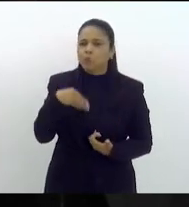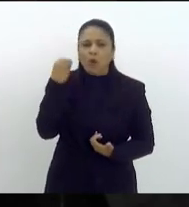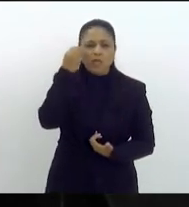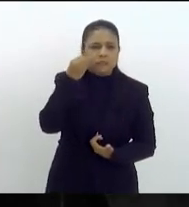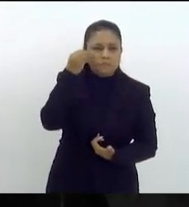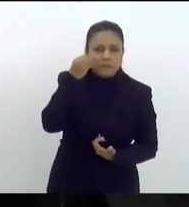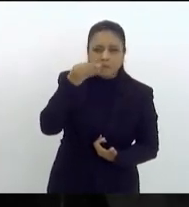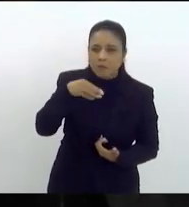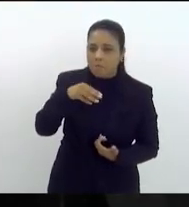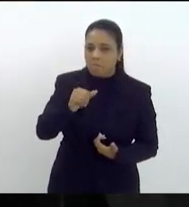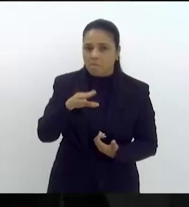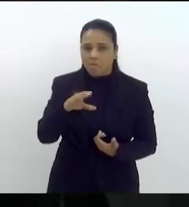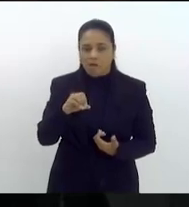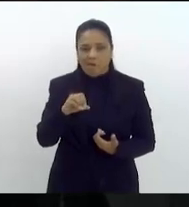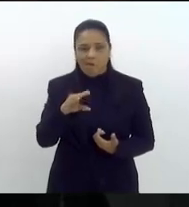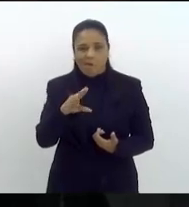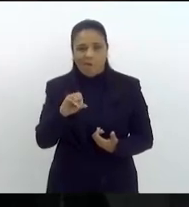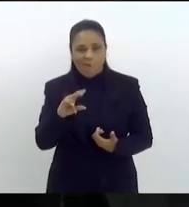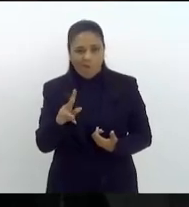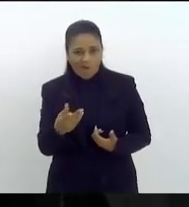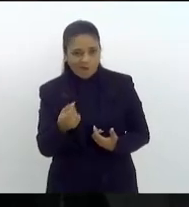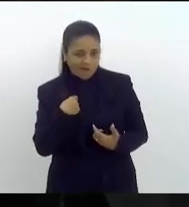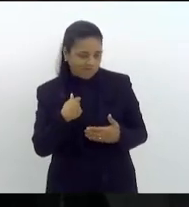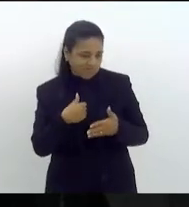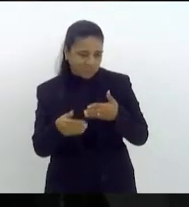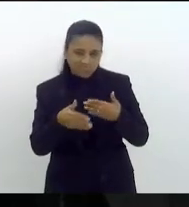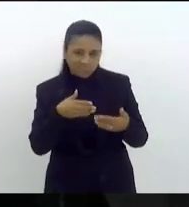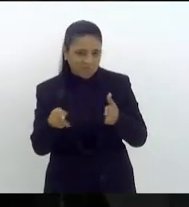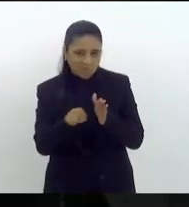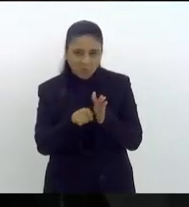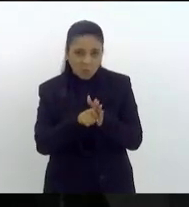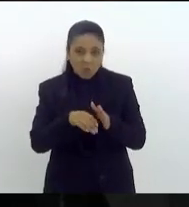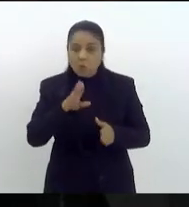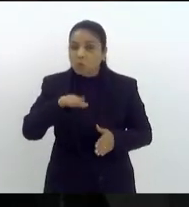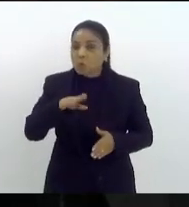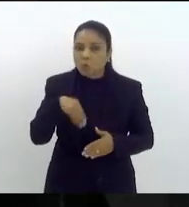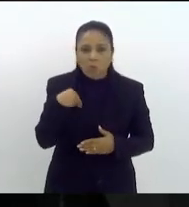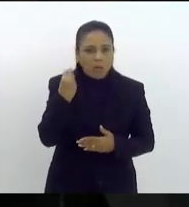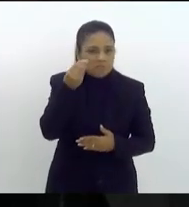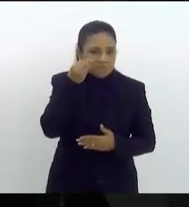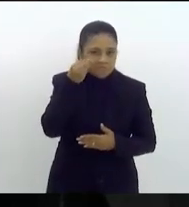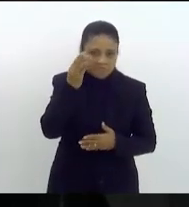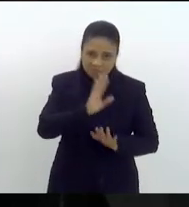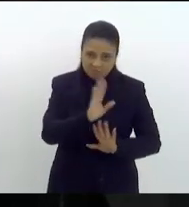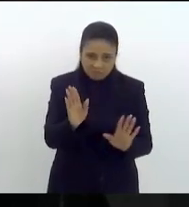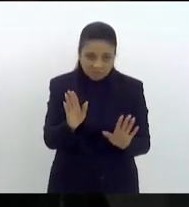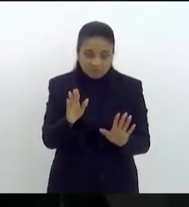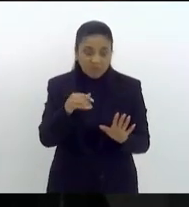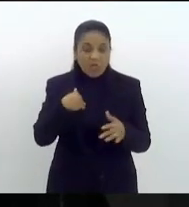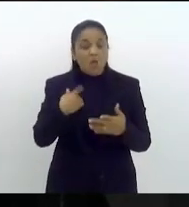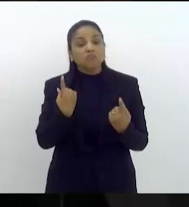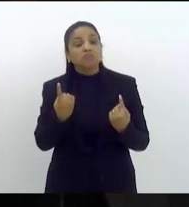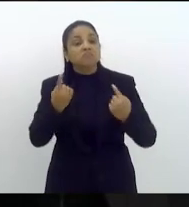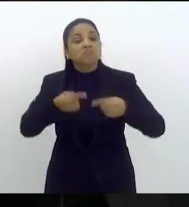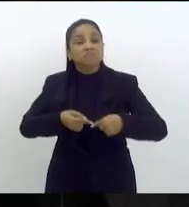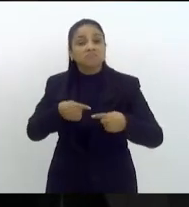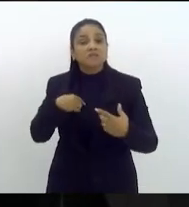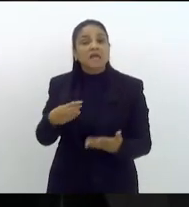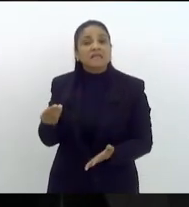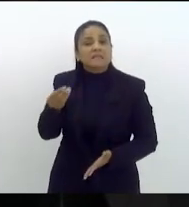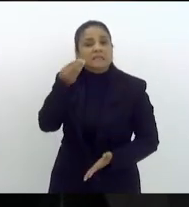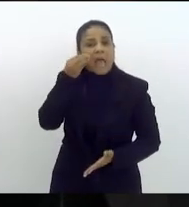em qualquer do seu formato e não farei inclusive desafia qualquer um aqui que queira disputar um teste